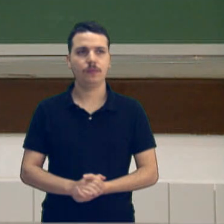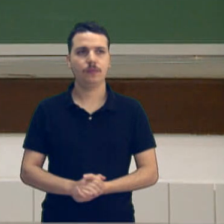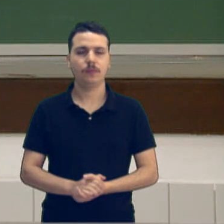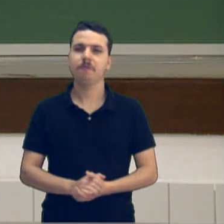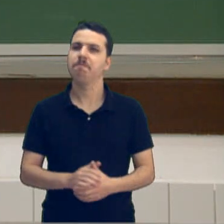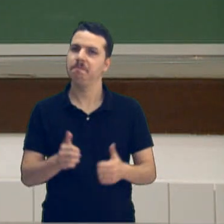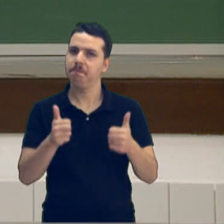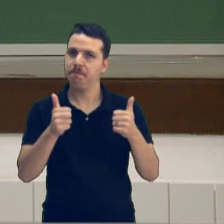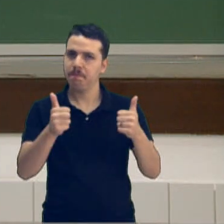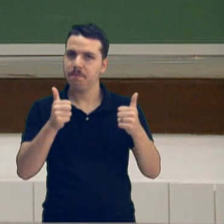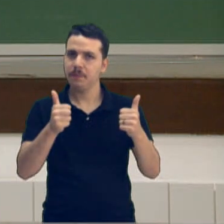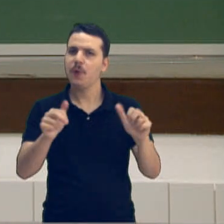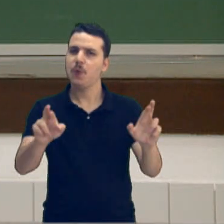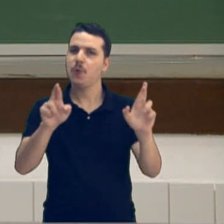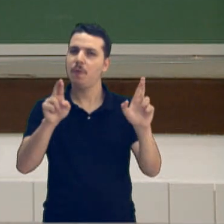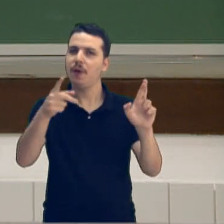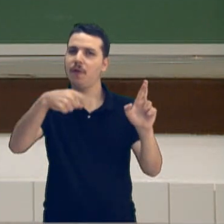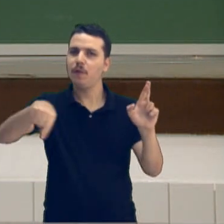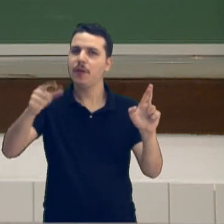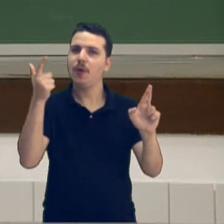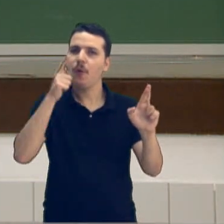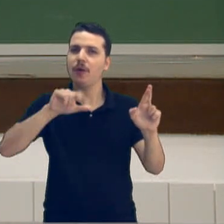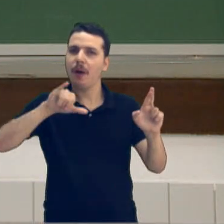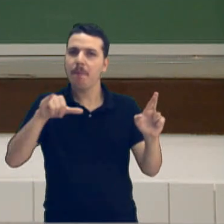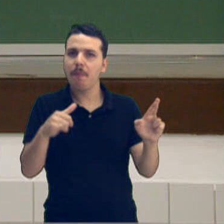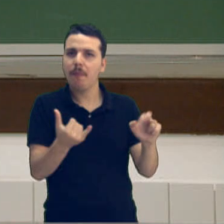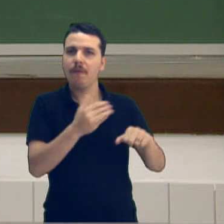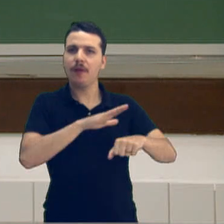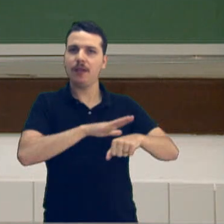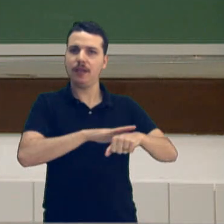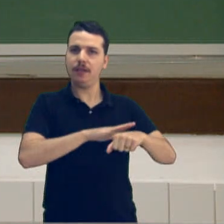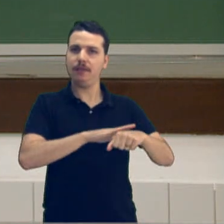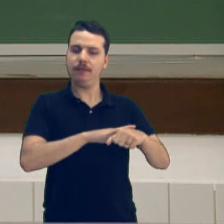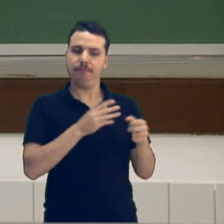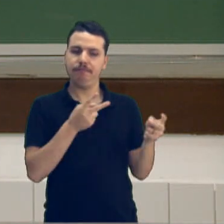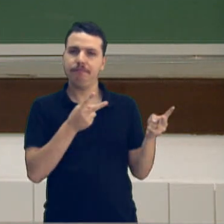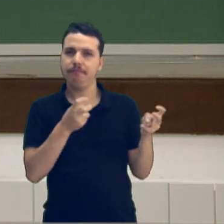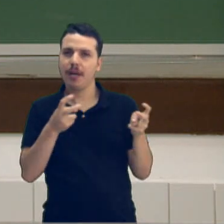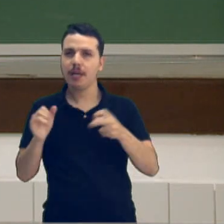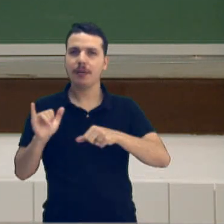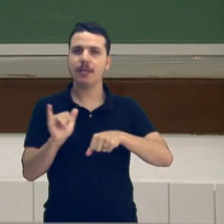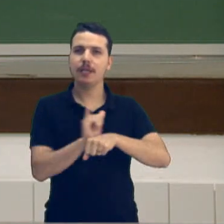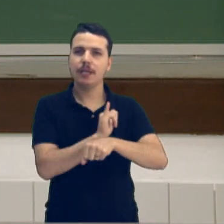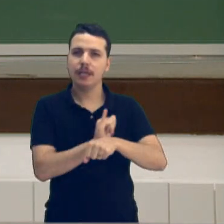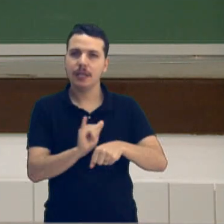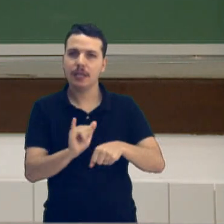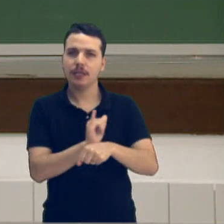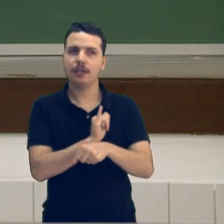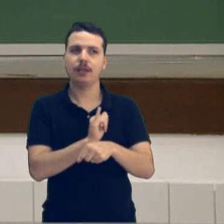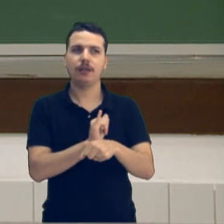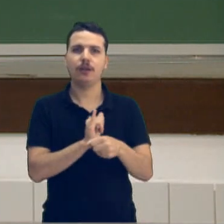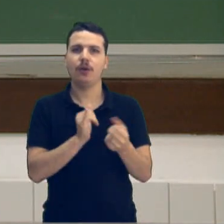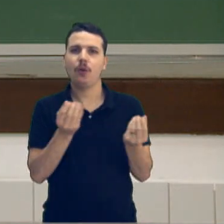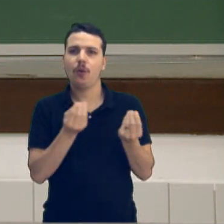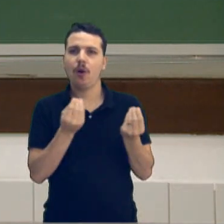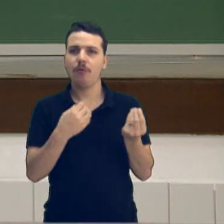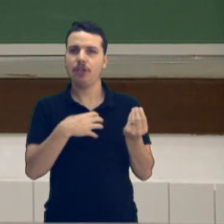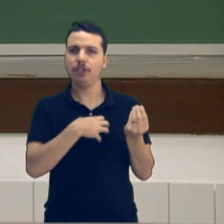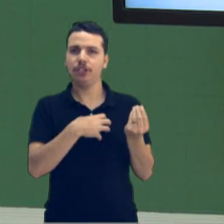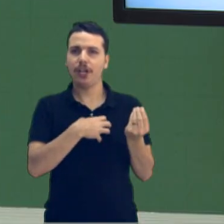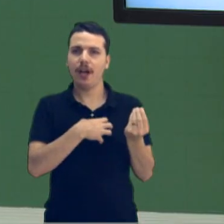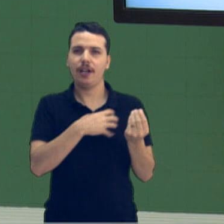Muito bem, espero que vocês tenham aproveitado bem o tempo, se ligado nas estratégias, nas